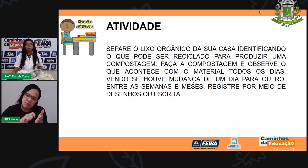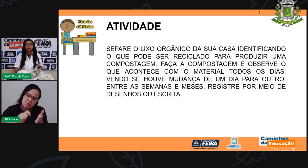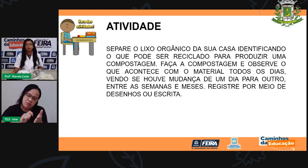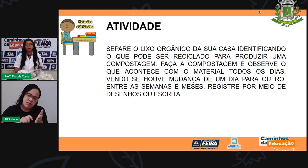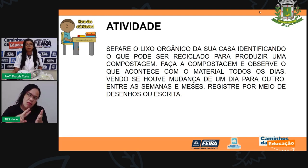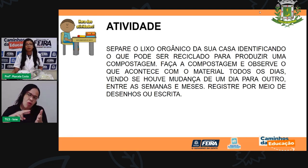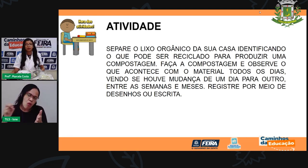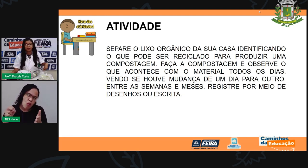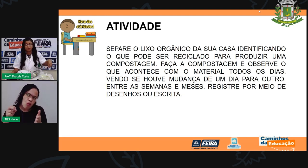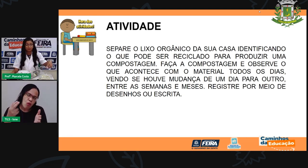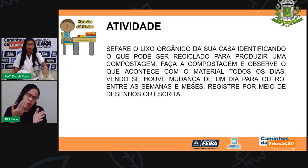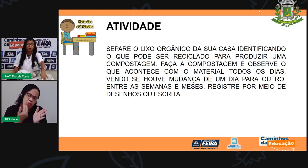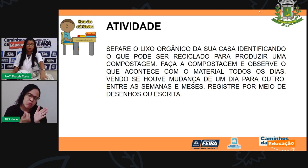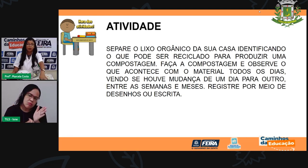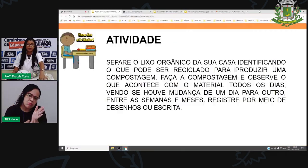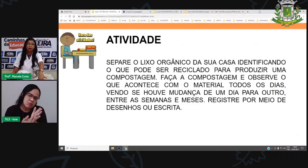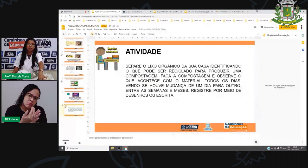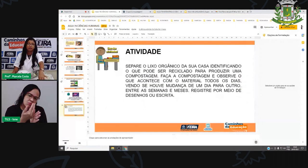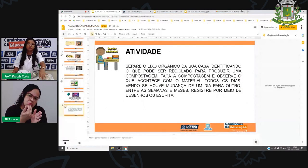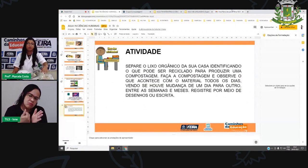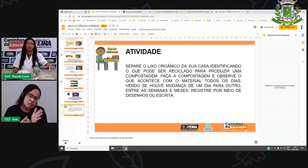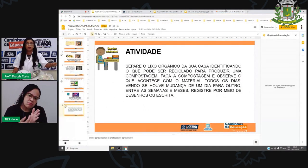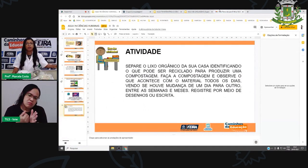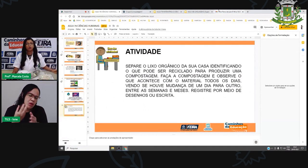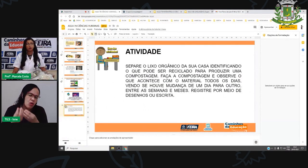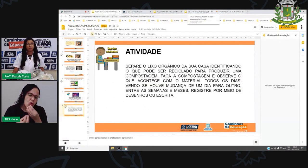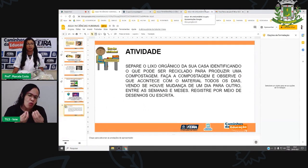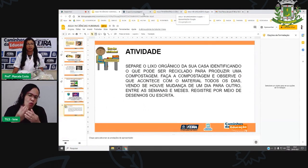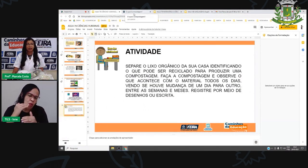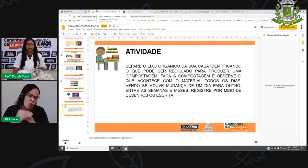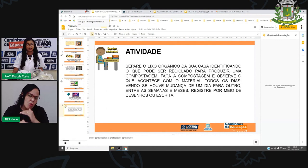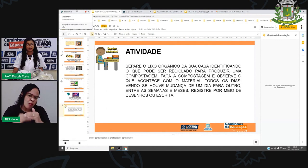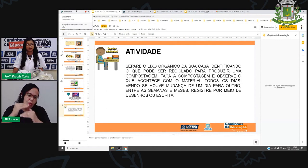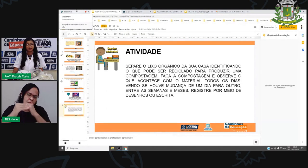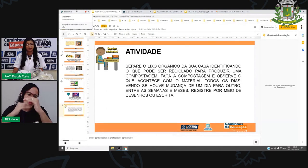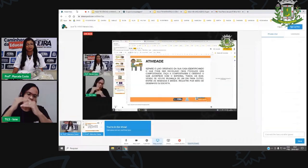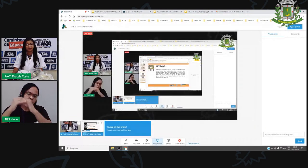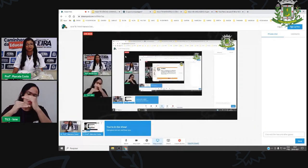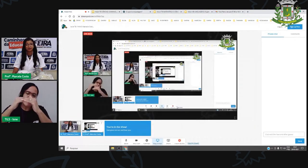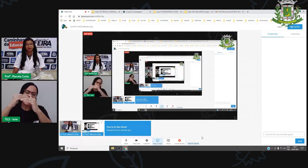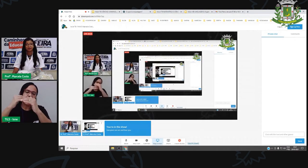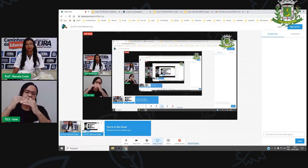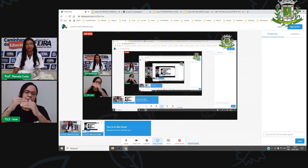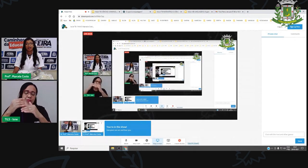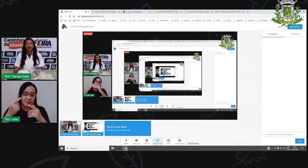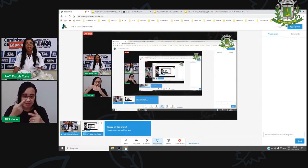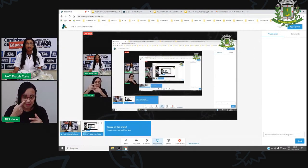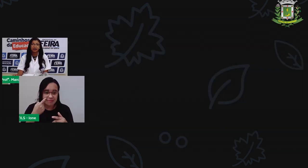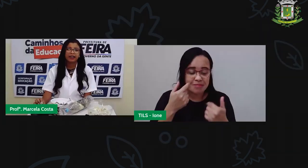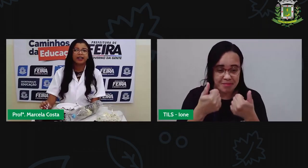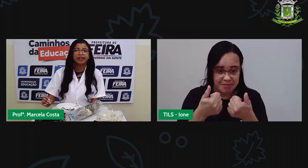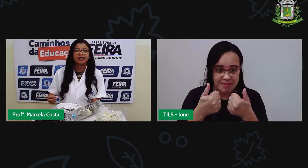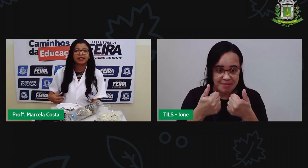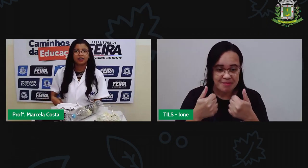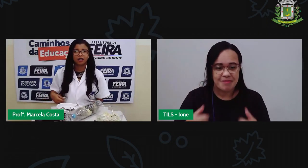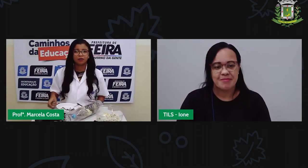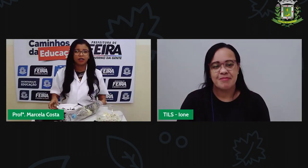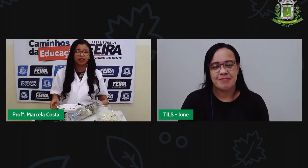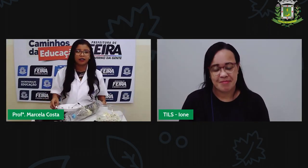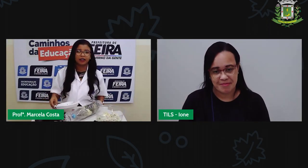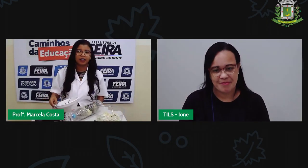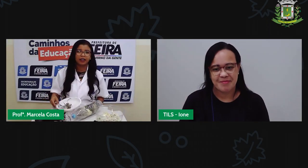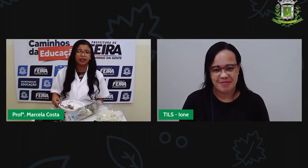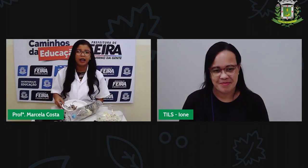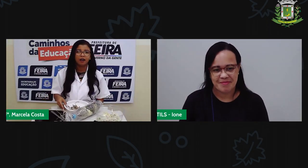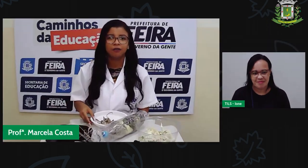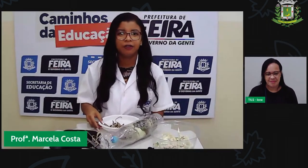para acompanhar o desenvolvimento da sua compostagem agora crianças estamos